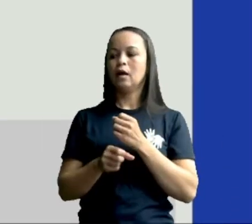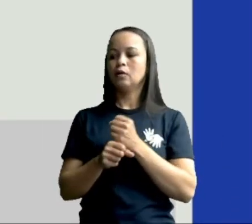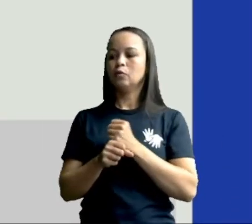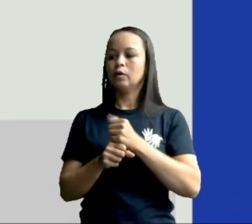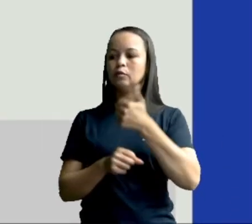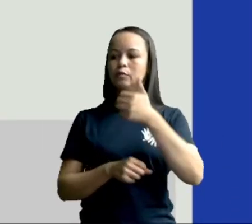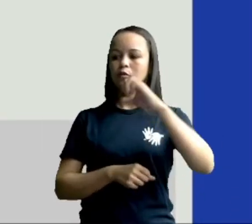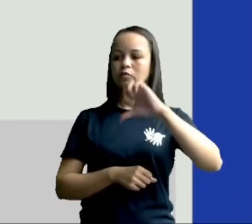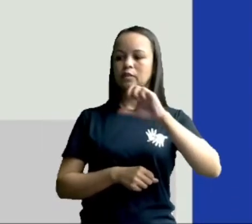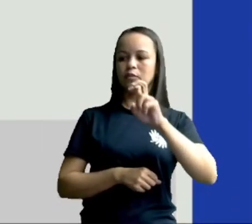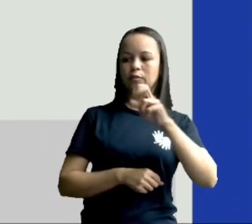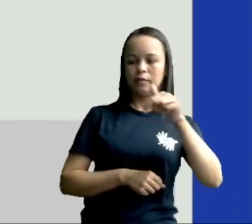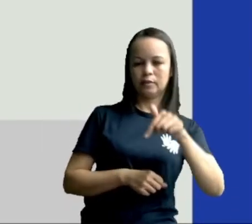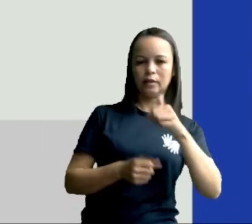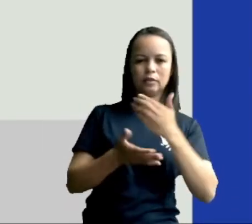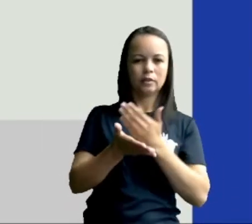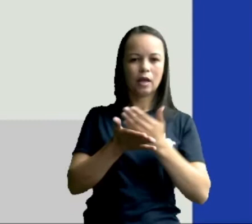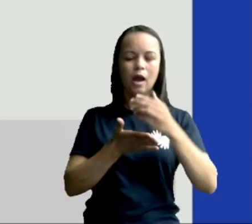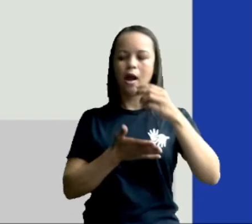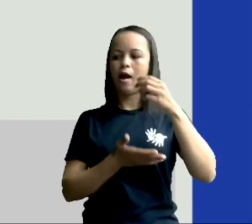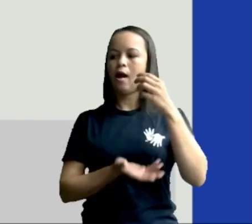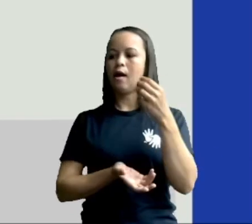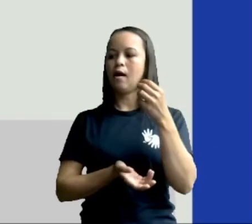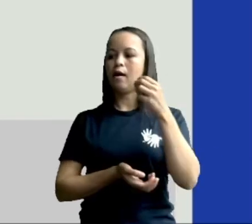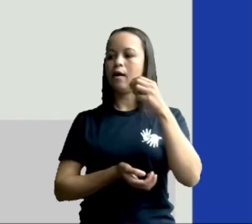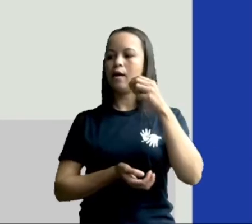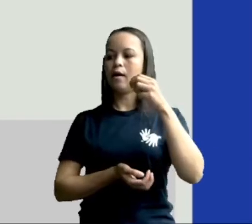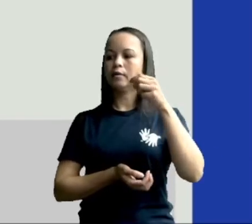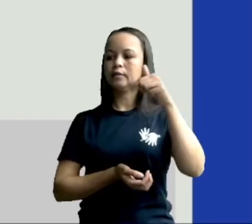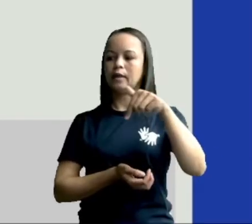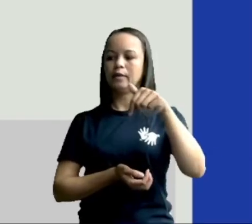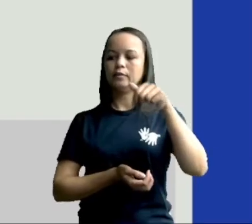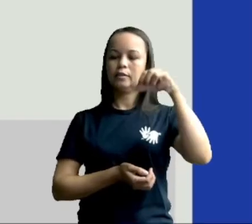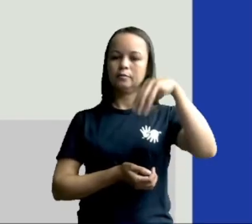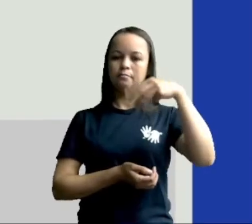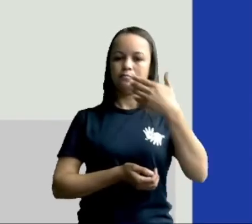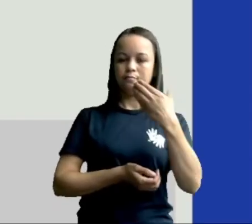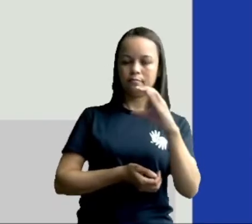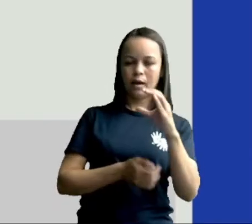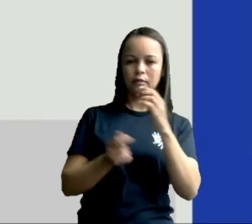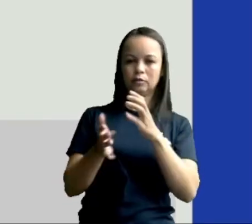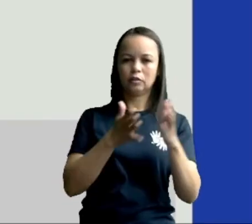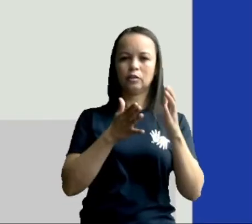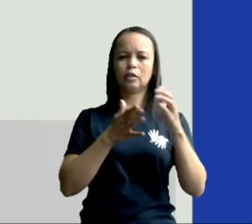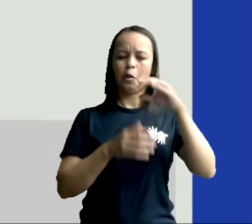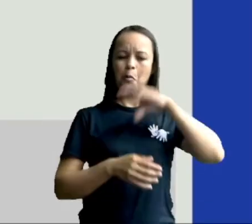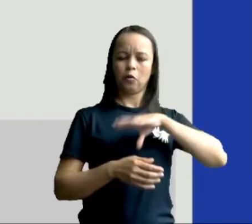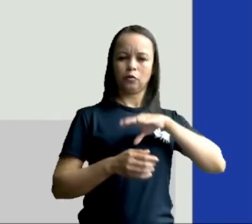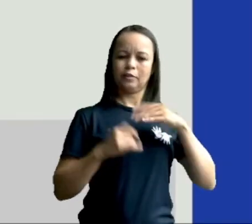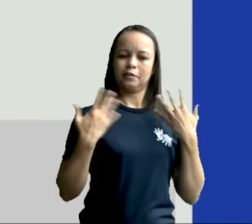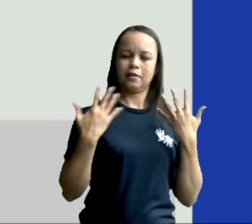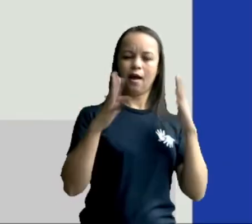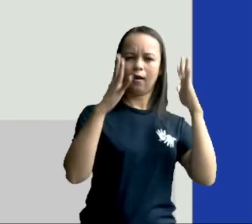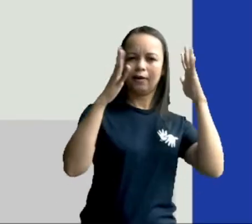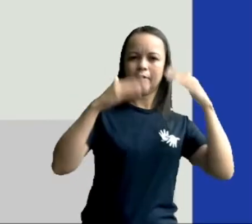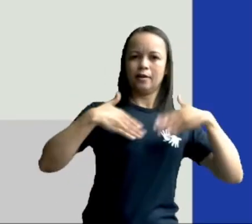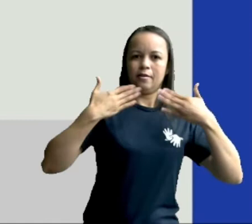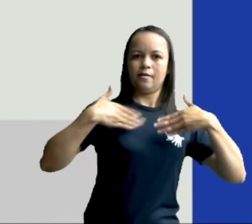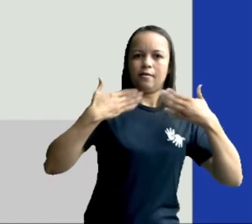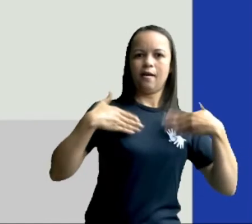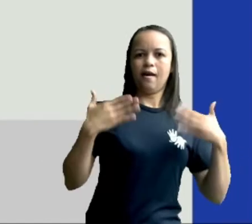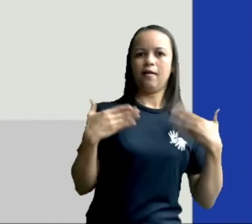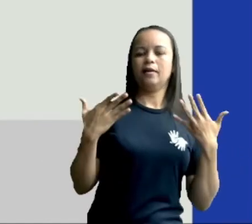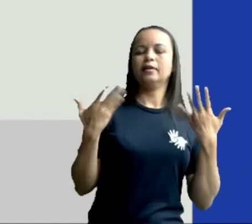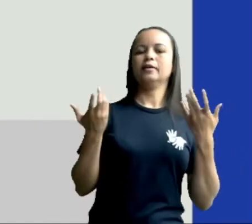março, começam as emissões regulares de televisão em Portugal, tendo sido recebida com alegria por uns e